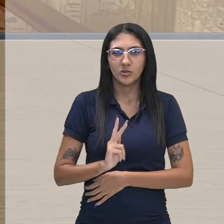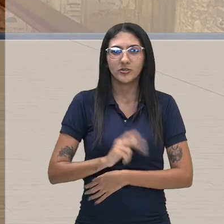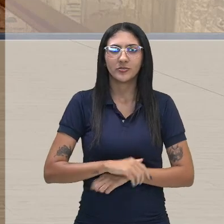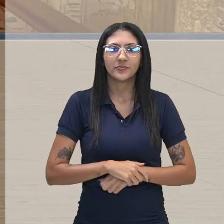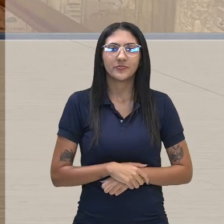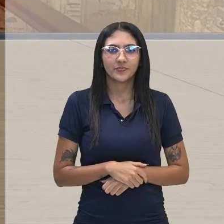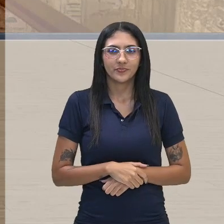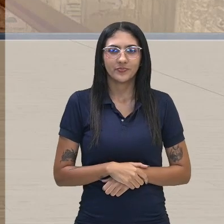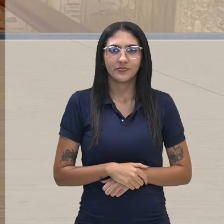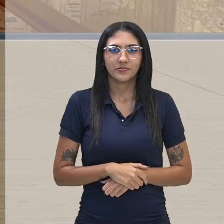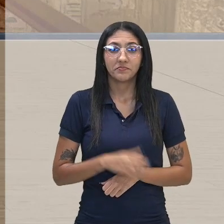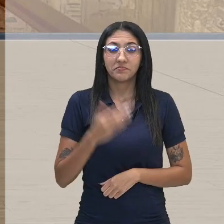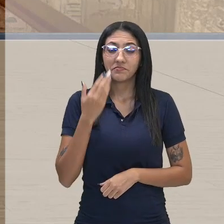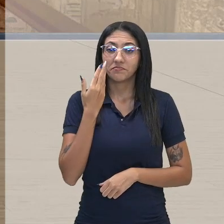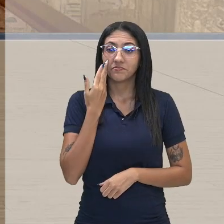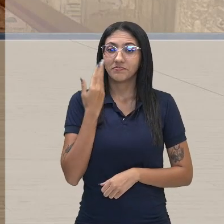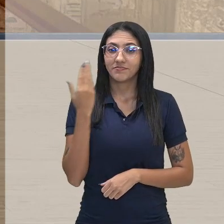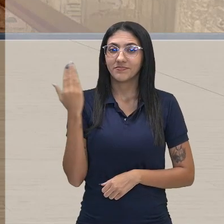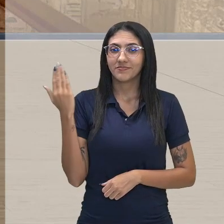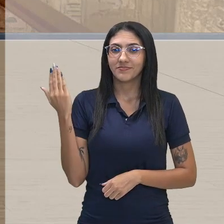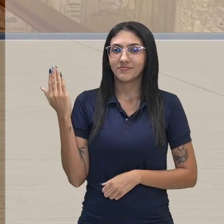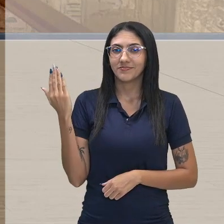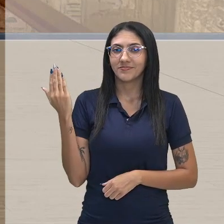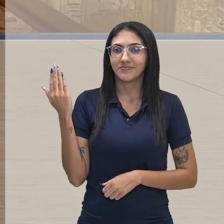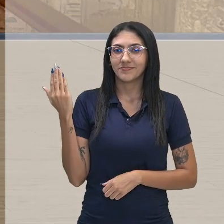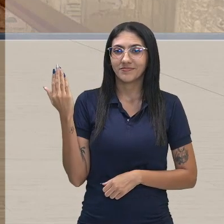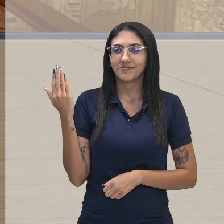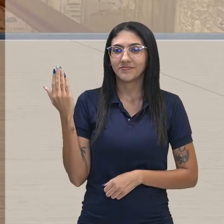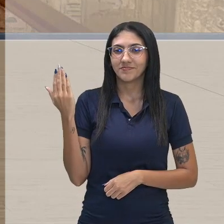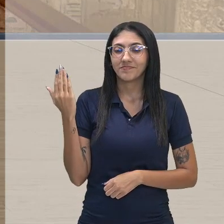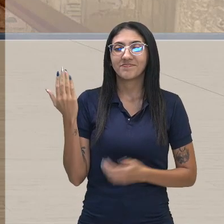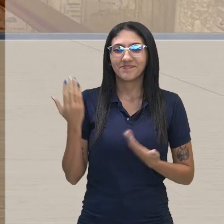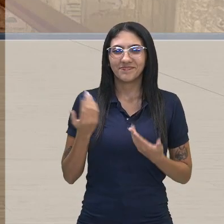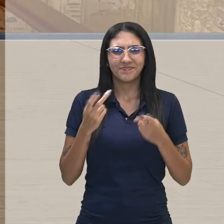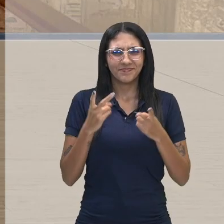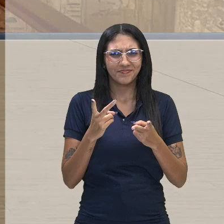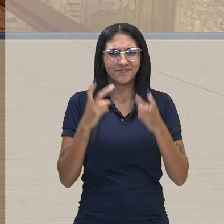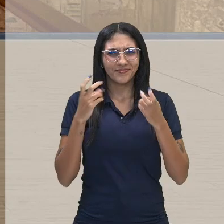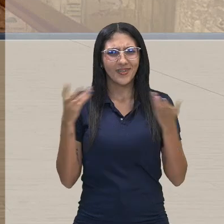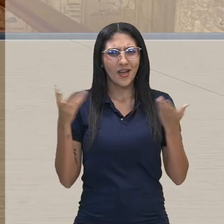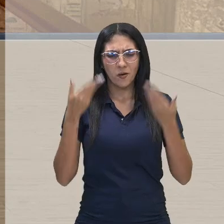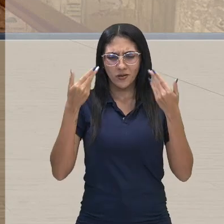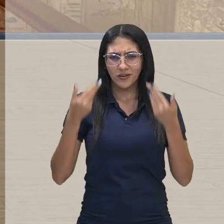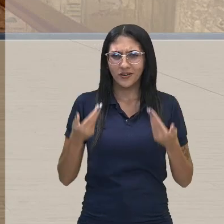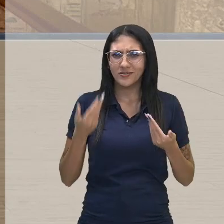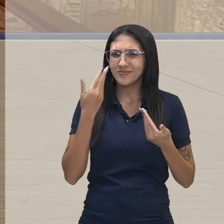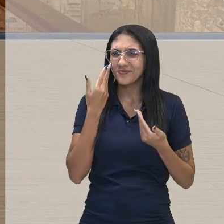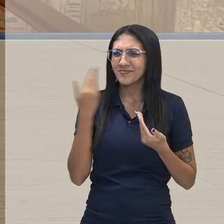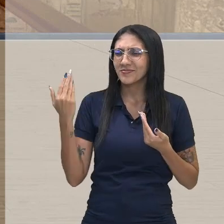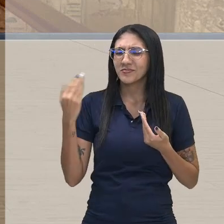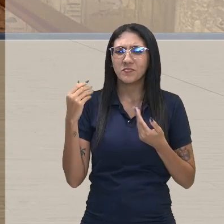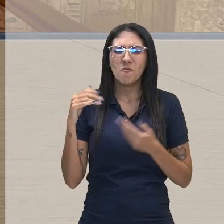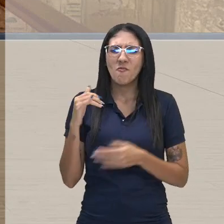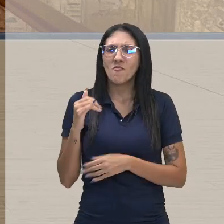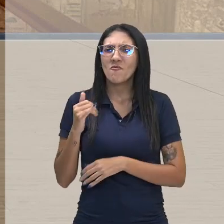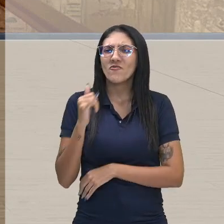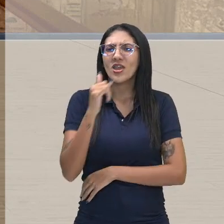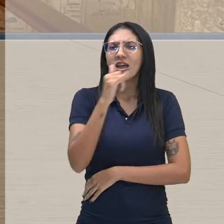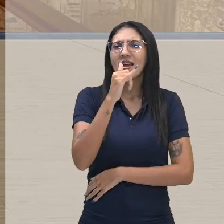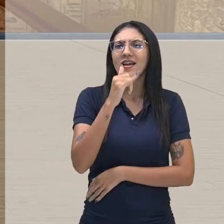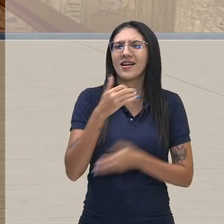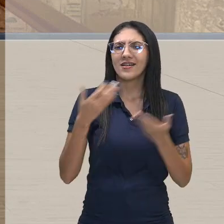só, estamos, na verdade, o professor agora fez uma viagem e